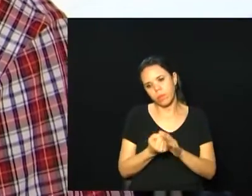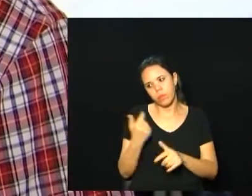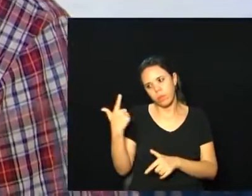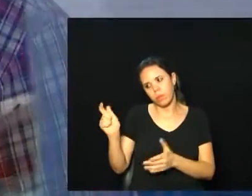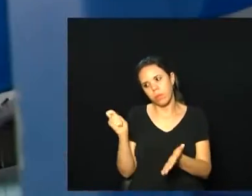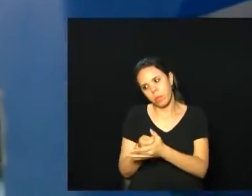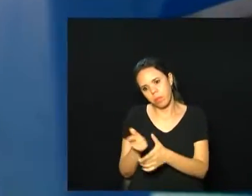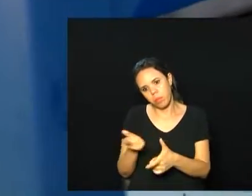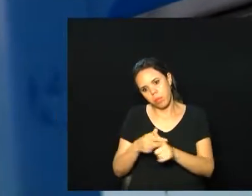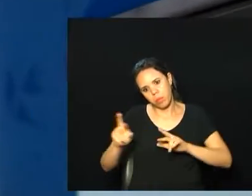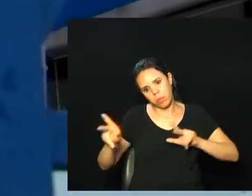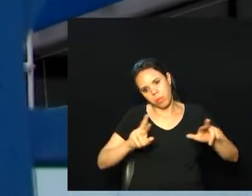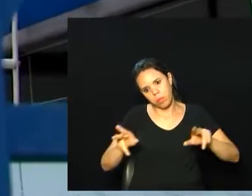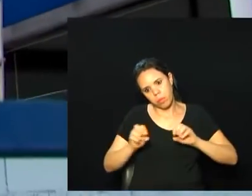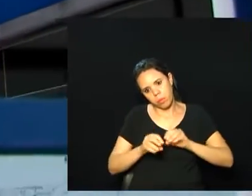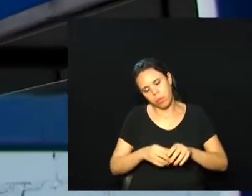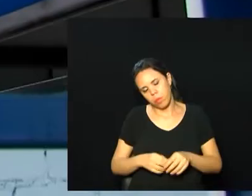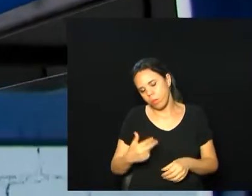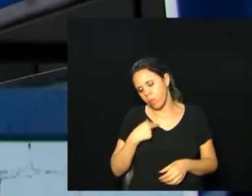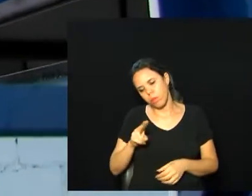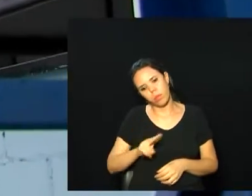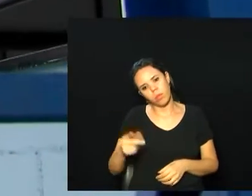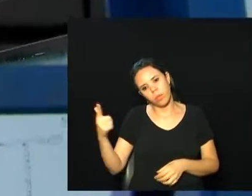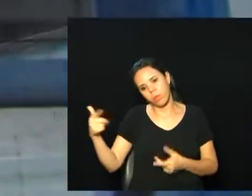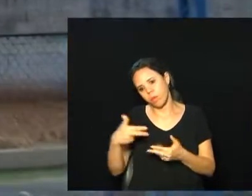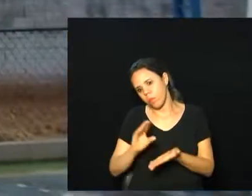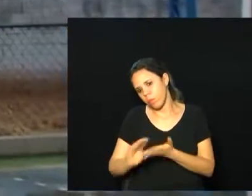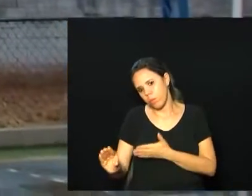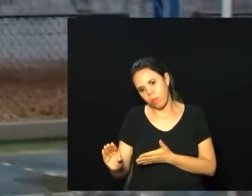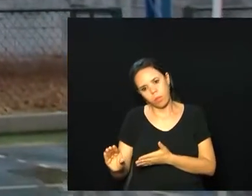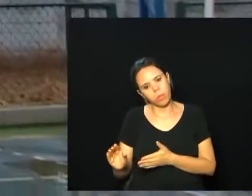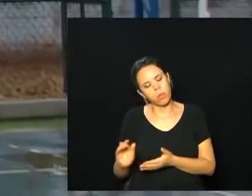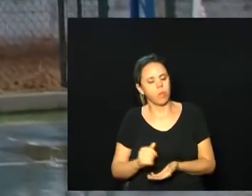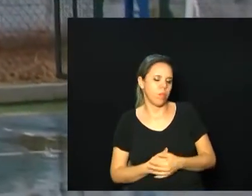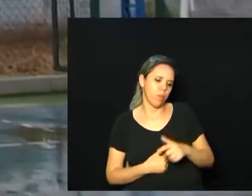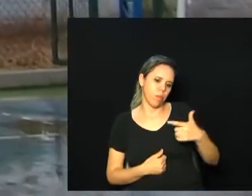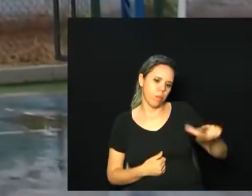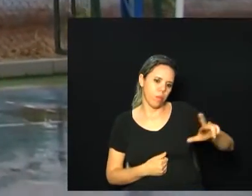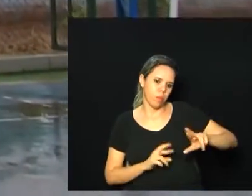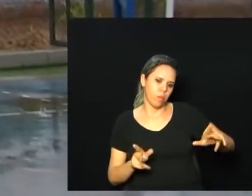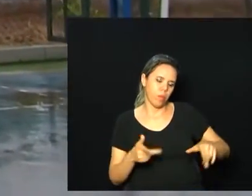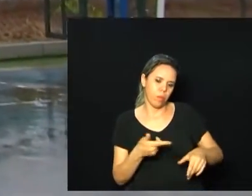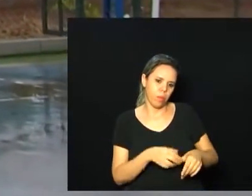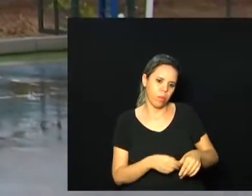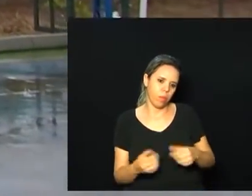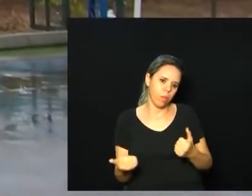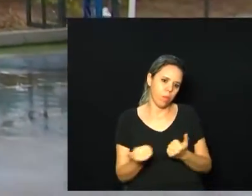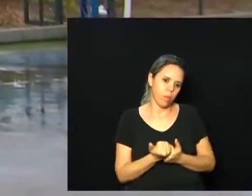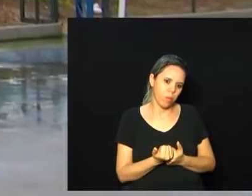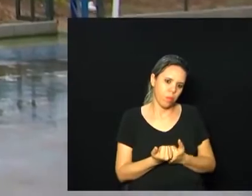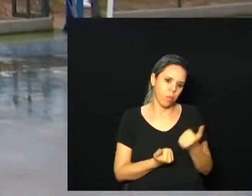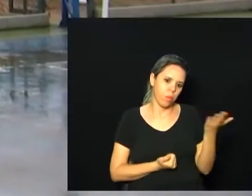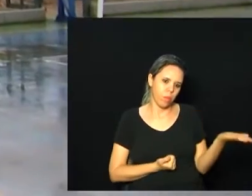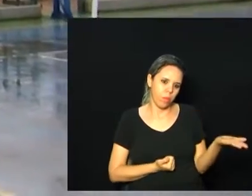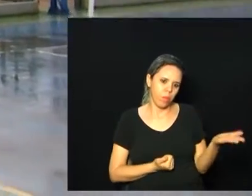coisa específica de educação. Não pode ser usado para investimento e, por exemplo, essa reposição